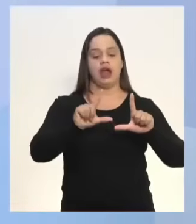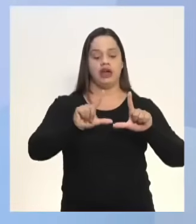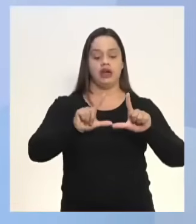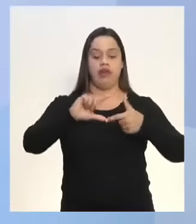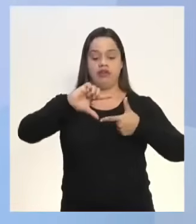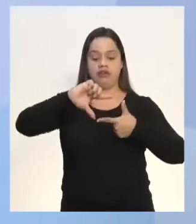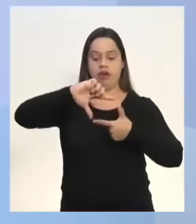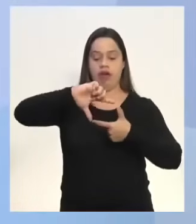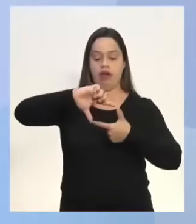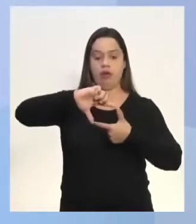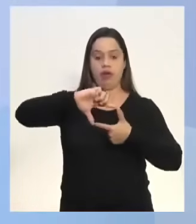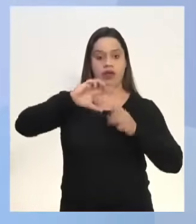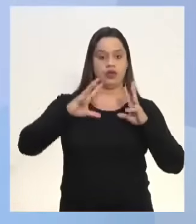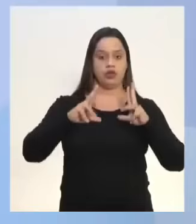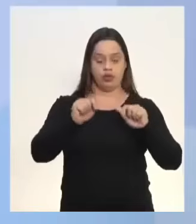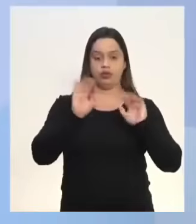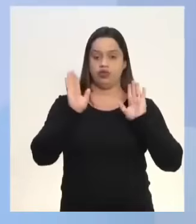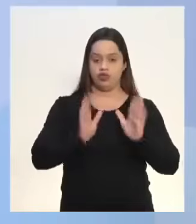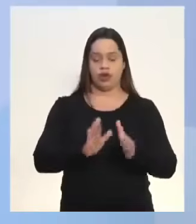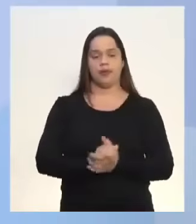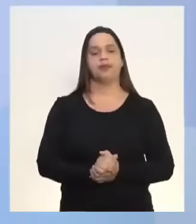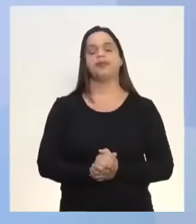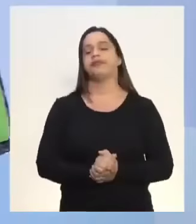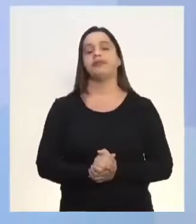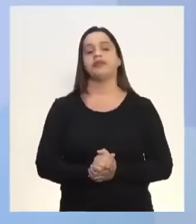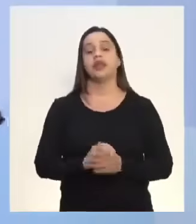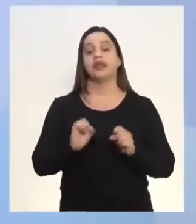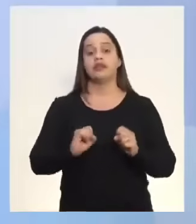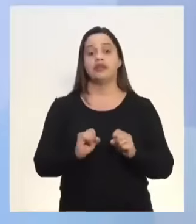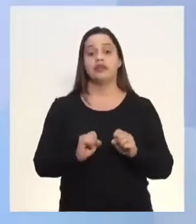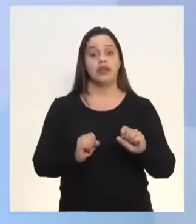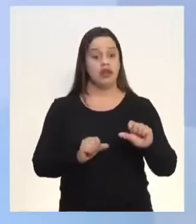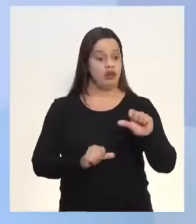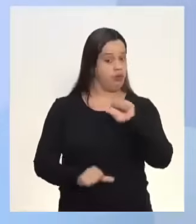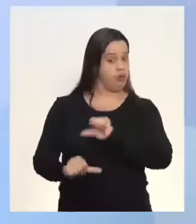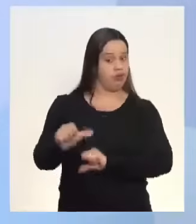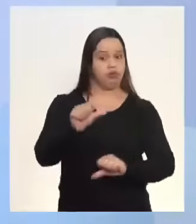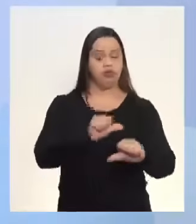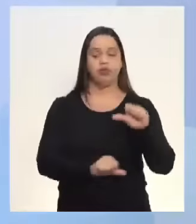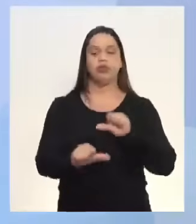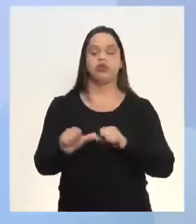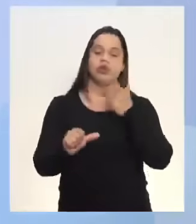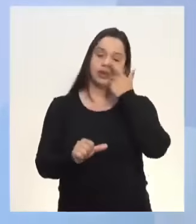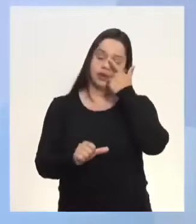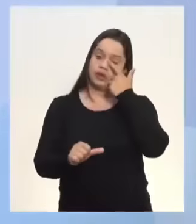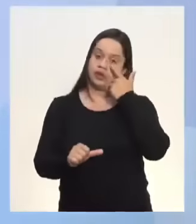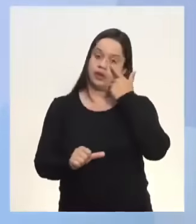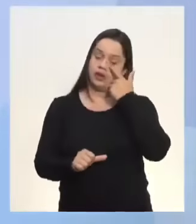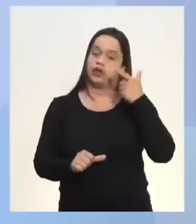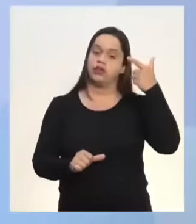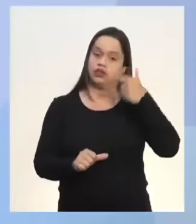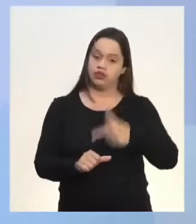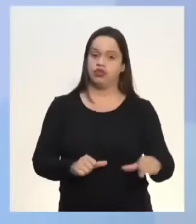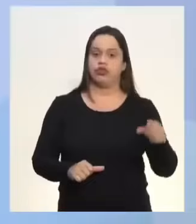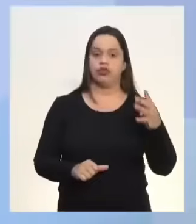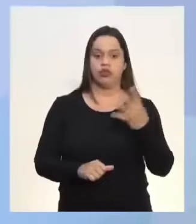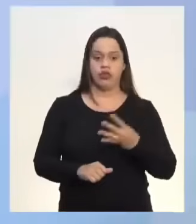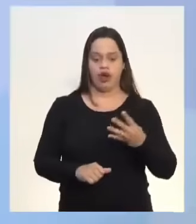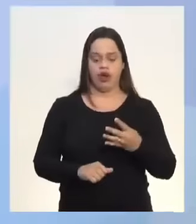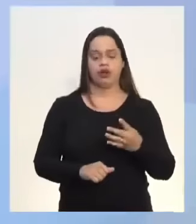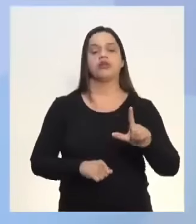desculpa. Então eu tenho 4 aqui. Certo. Se eu virar ele completamente, vou ter de novo 4, Mais né, Ale? 4. Então